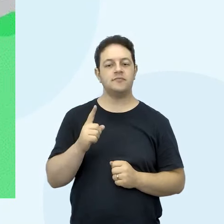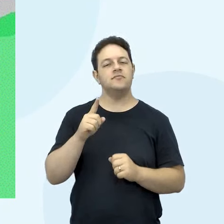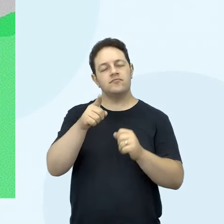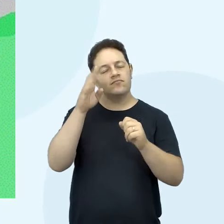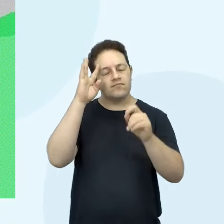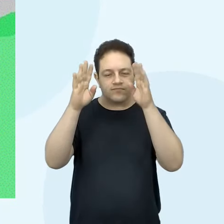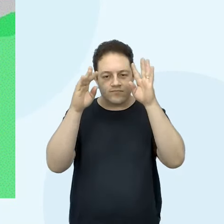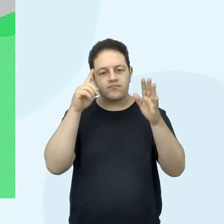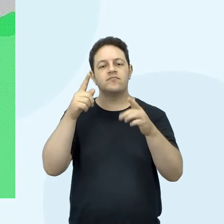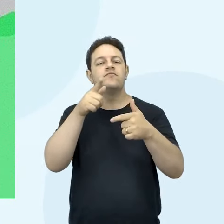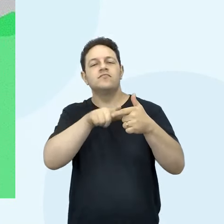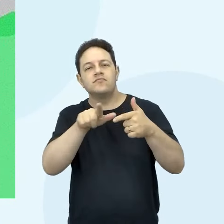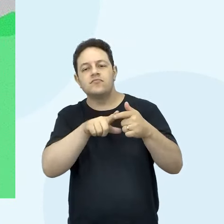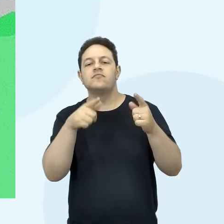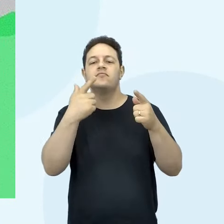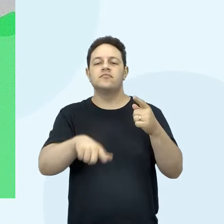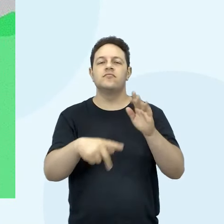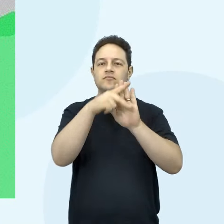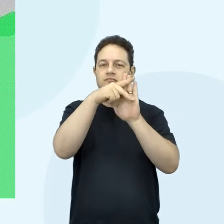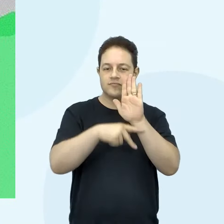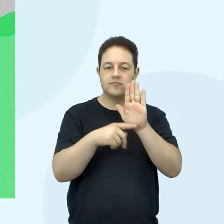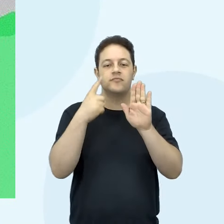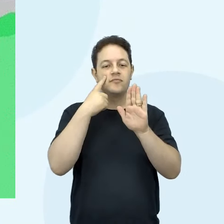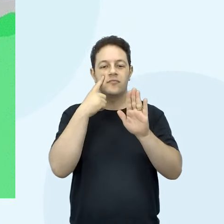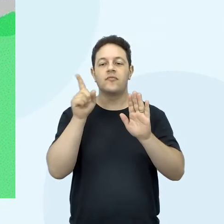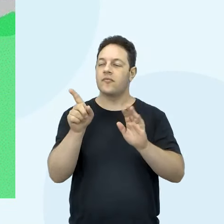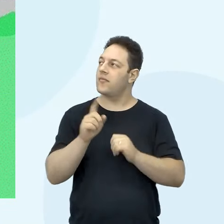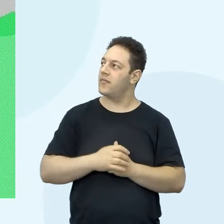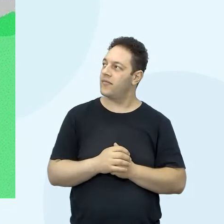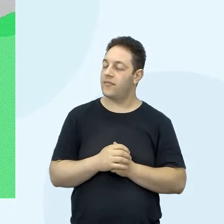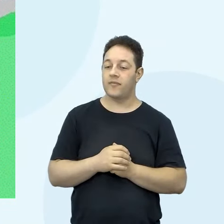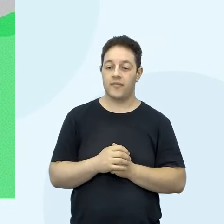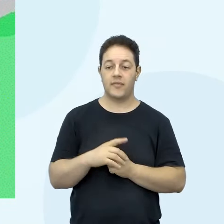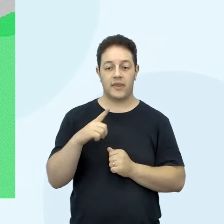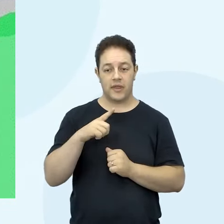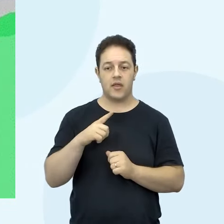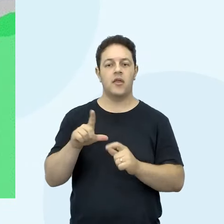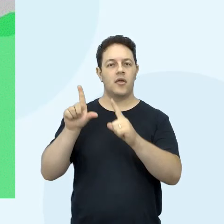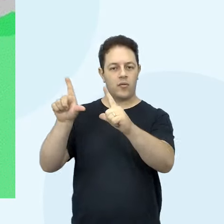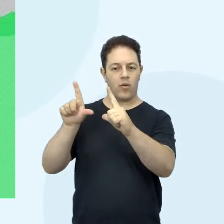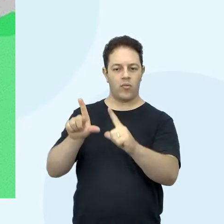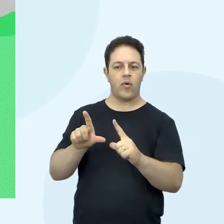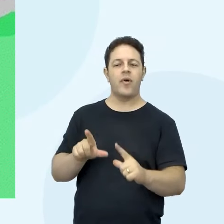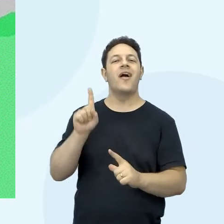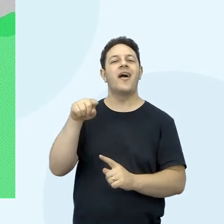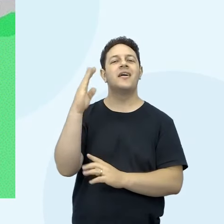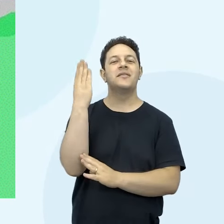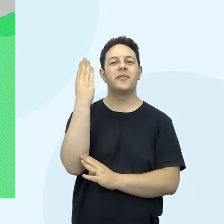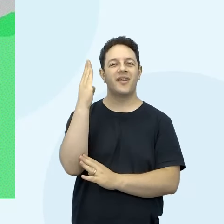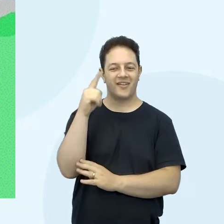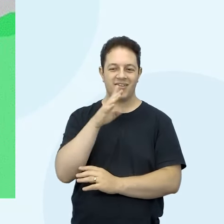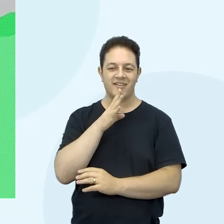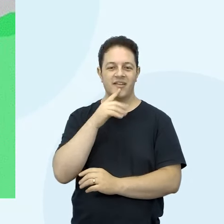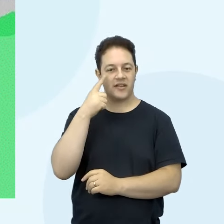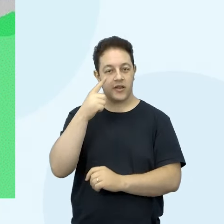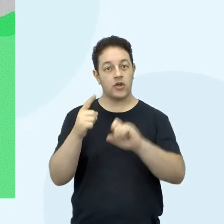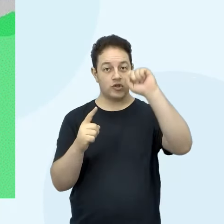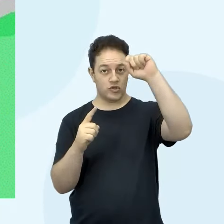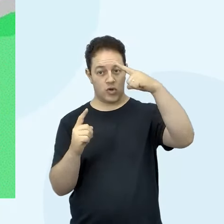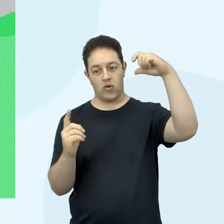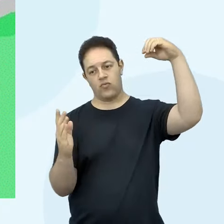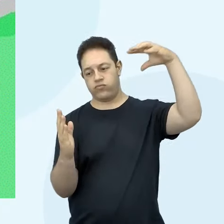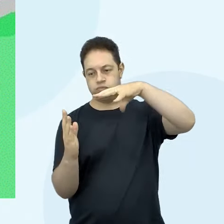pensando no projeto, um sistema formado basicamente por espelho, tá vendo lá a luz solar incide no